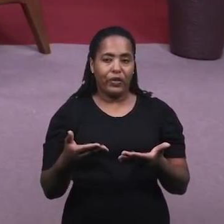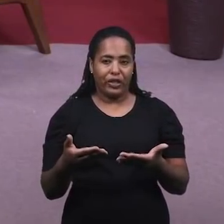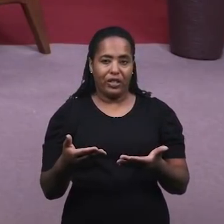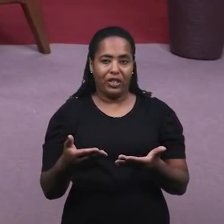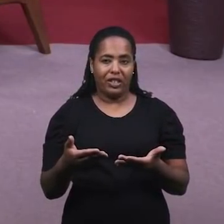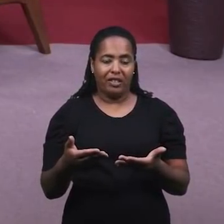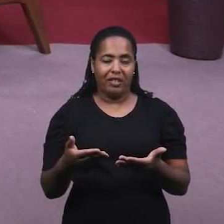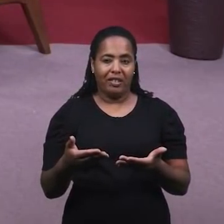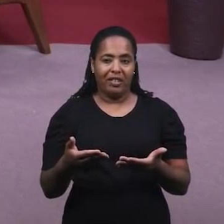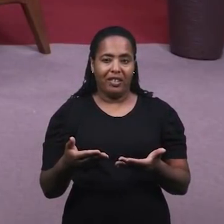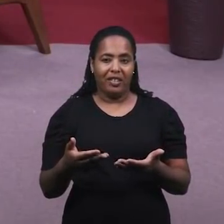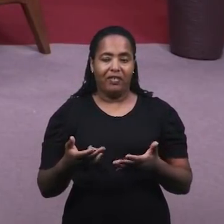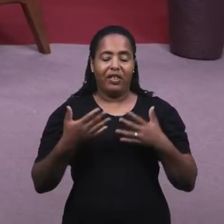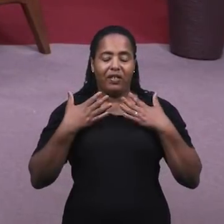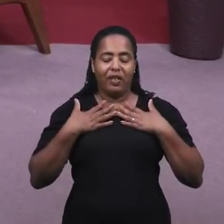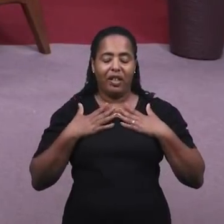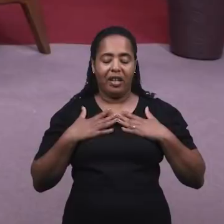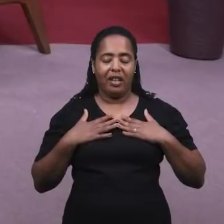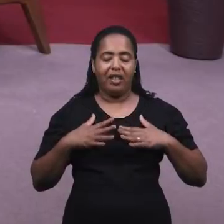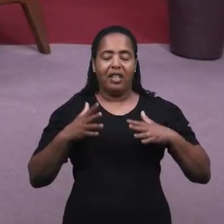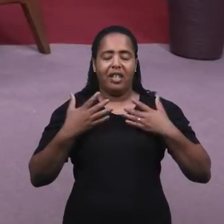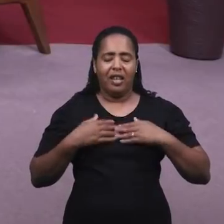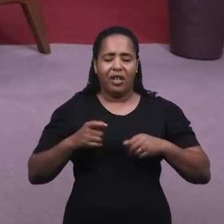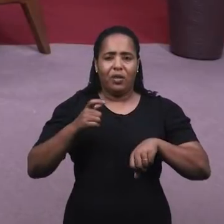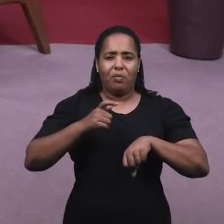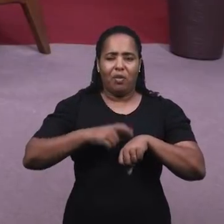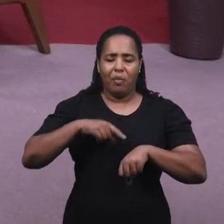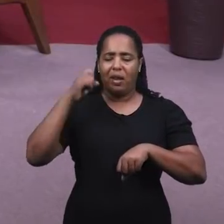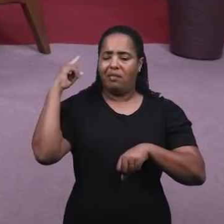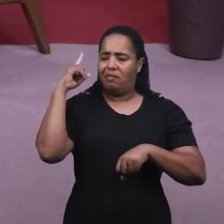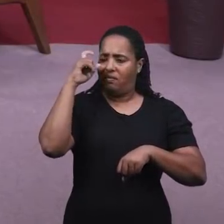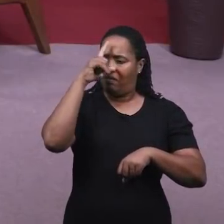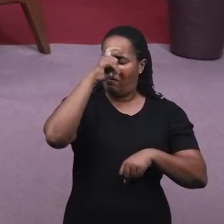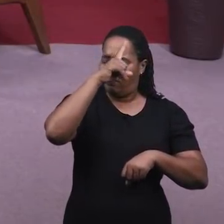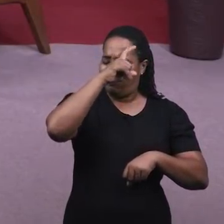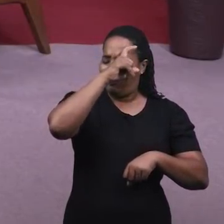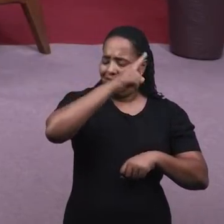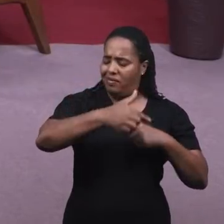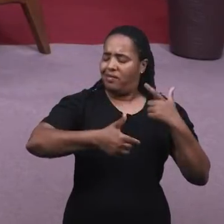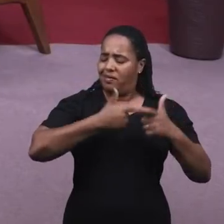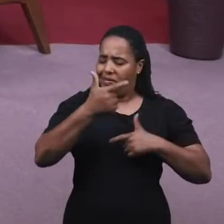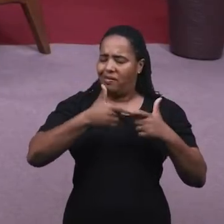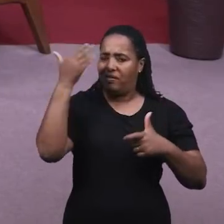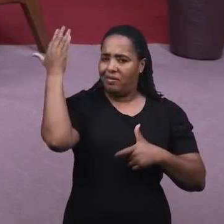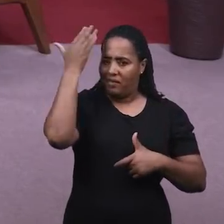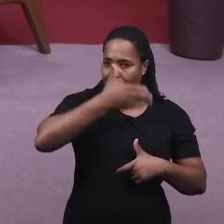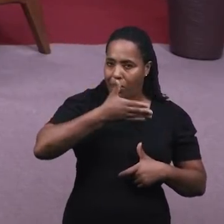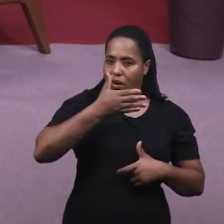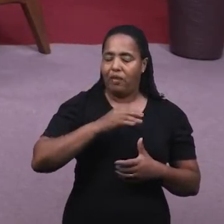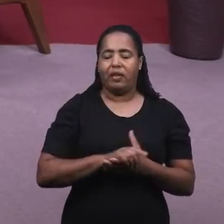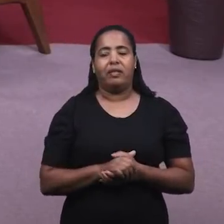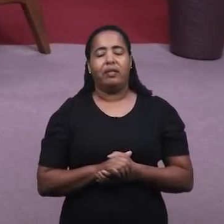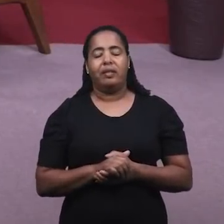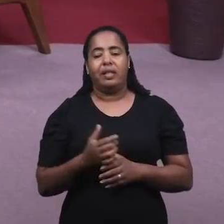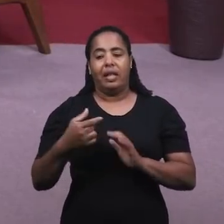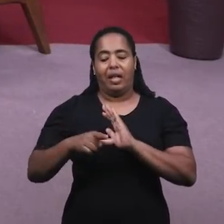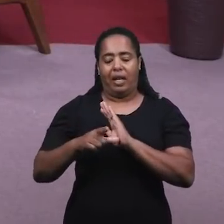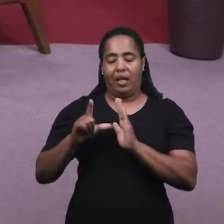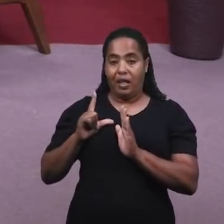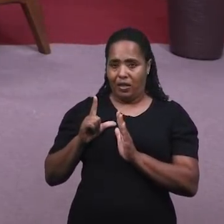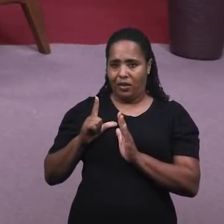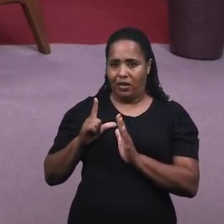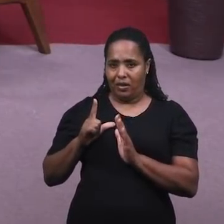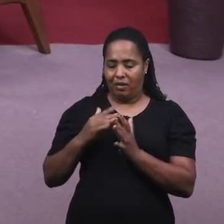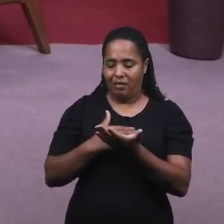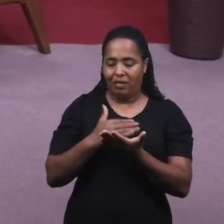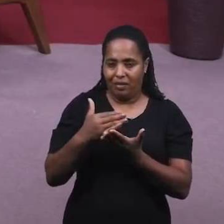sombra da hora da luta, do sol causticante, Glória a porque Deus. há pouco estávamos conversando aqui sobre a vinha antes de entrar no